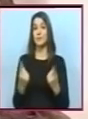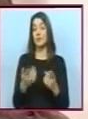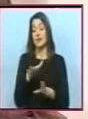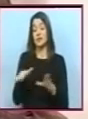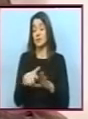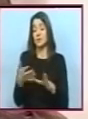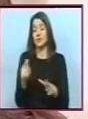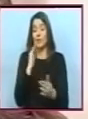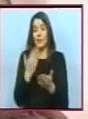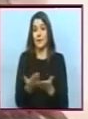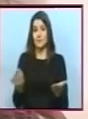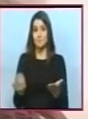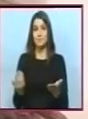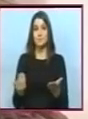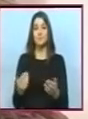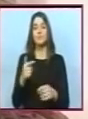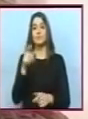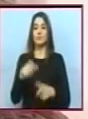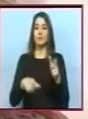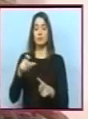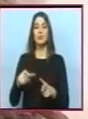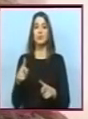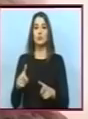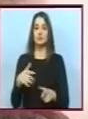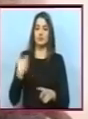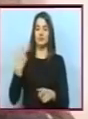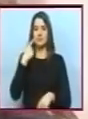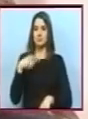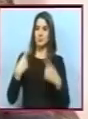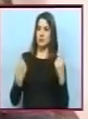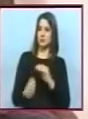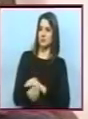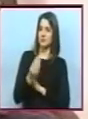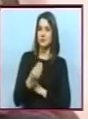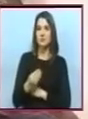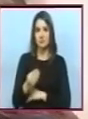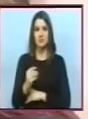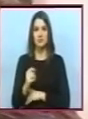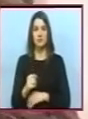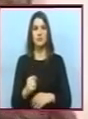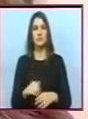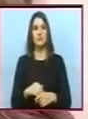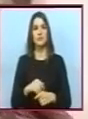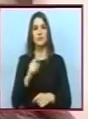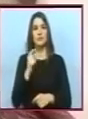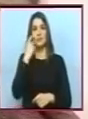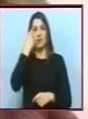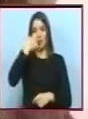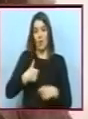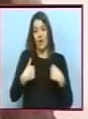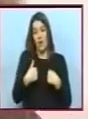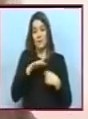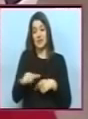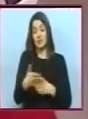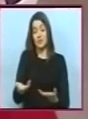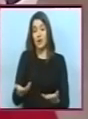circunstâncias que fazem as pessoas mostrar-se. E o dinheiro e o poder... O homem e a sua circunstância. O homem e a sua circunstância.